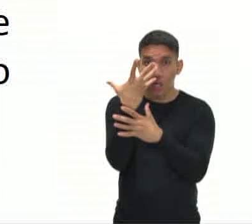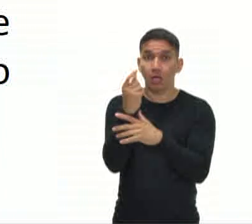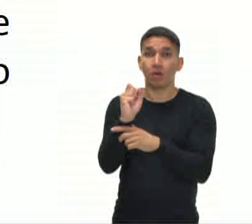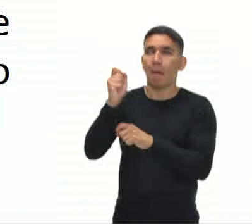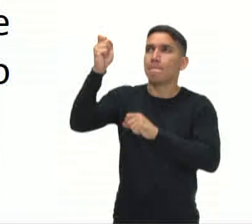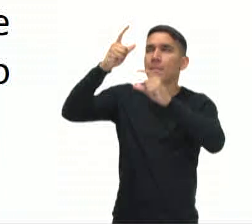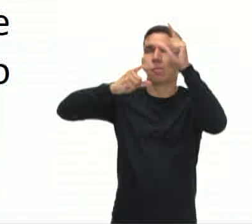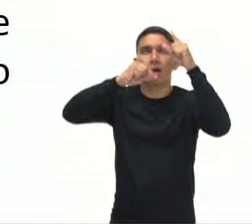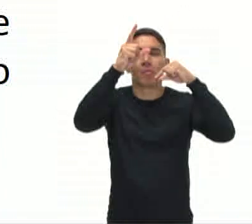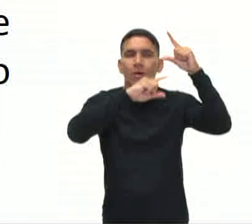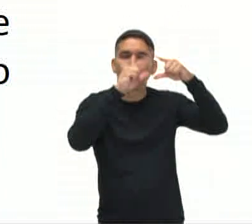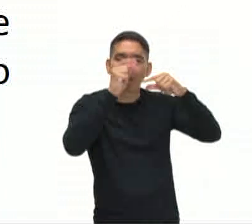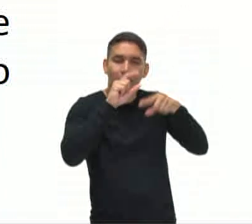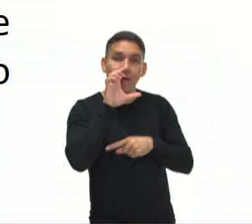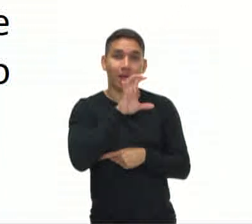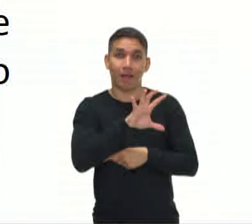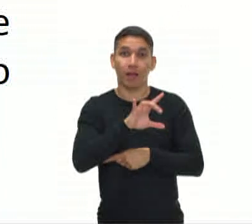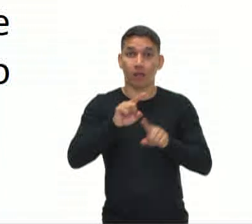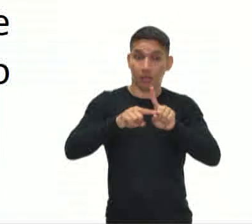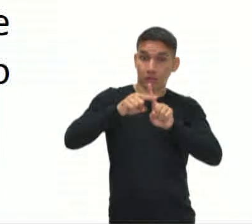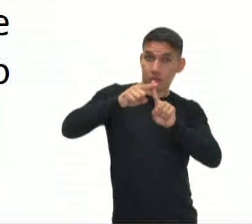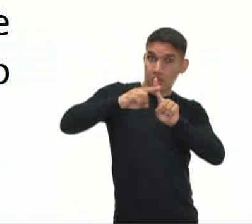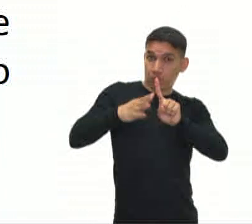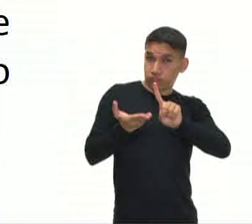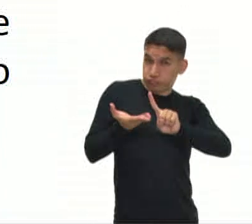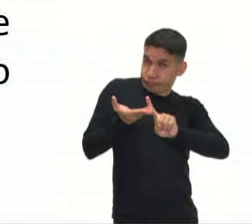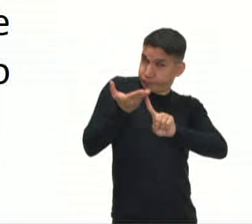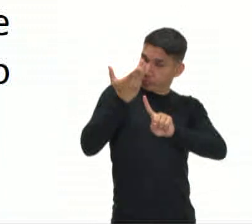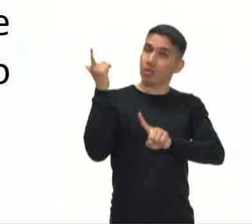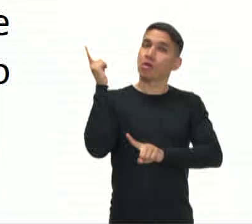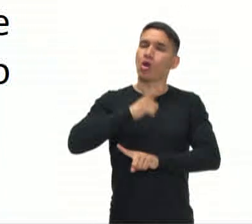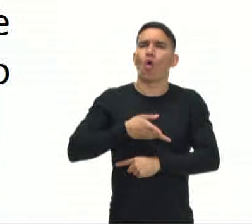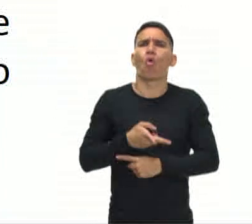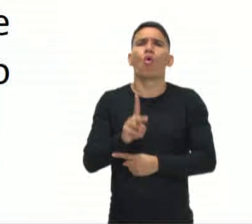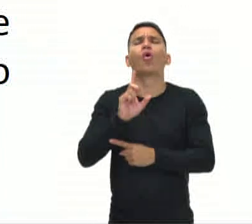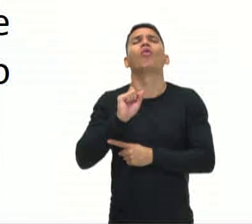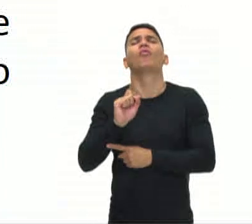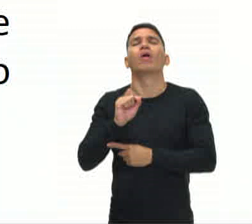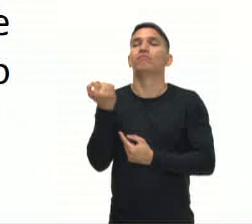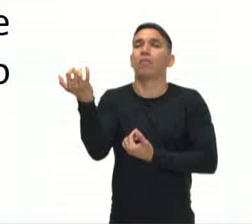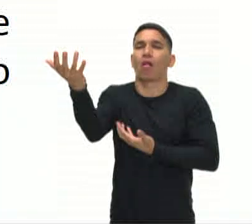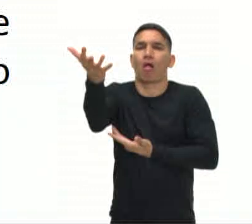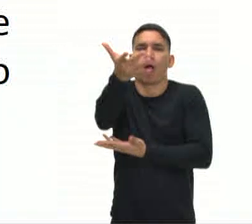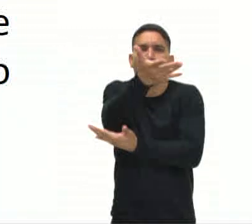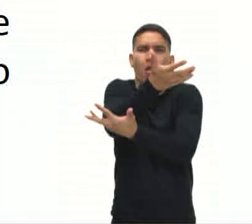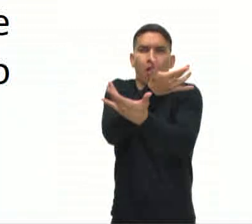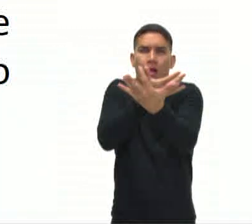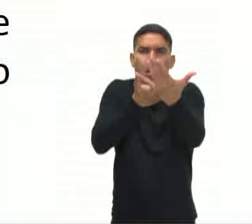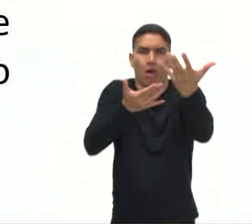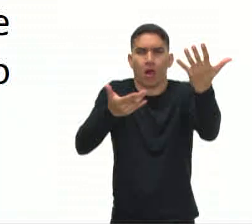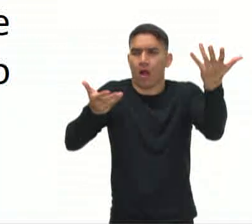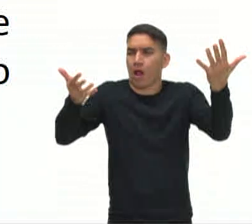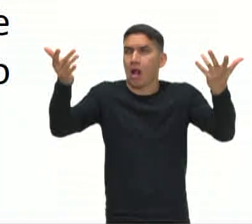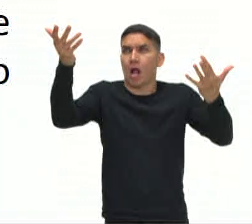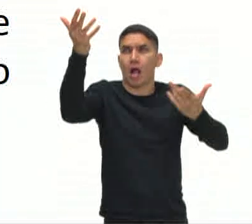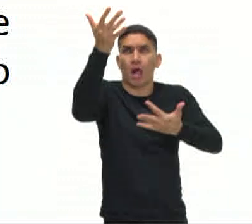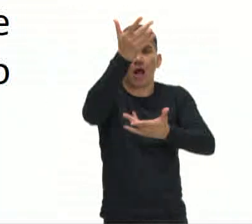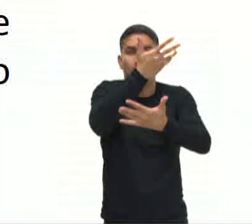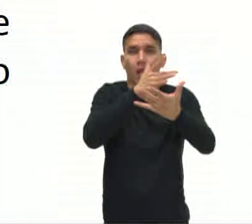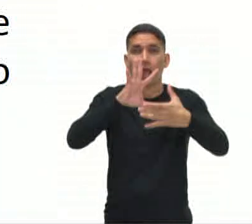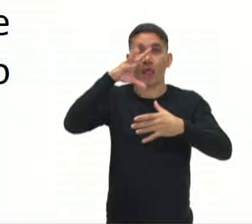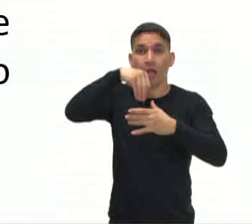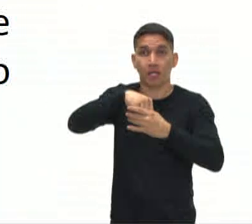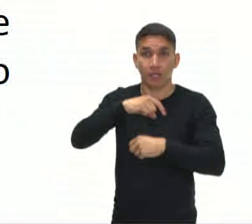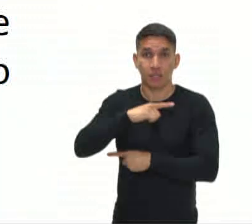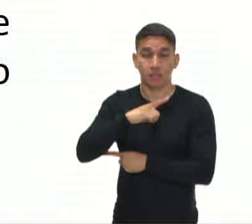nuvens primárias permaneceram na forma de vapor em regiões periféricas desses corpos celestes, que em seus interiores